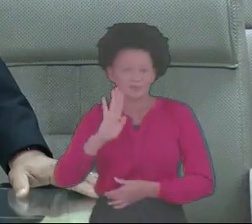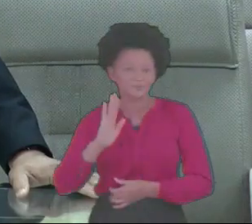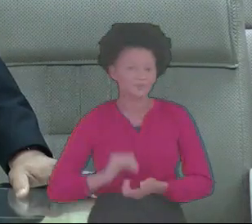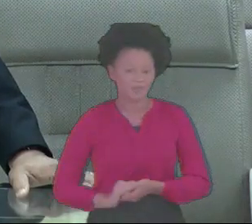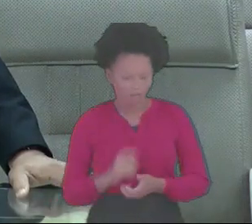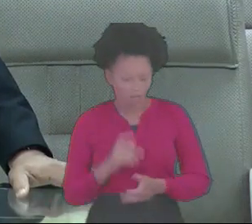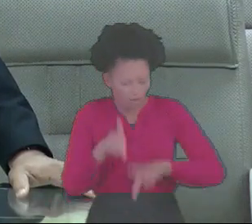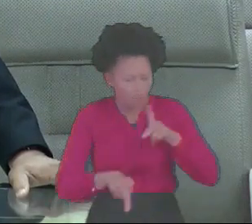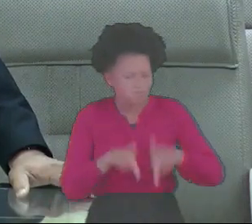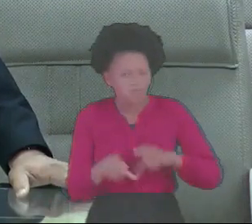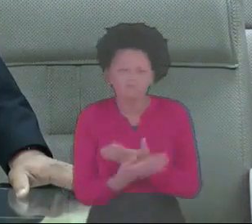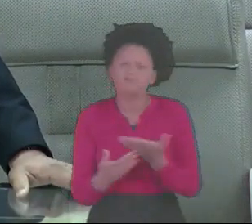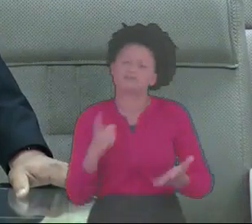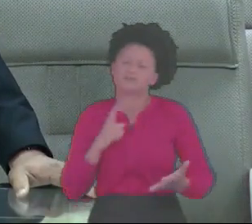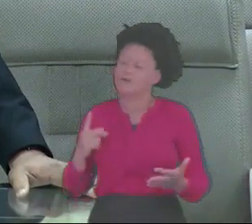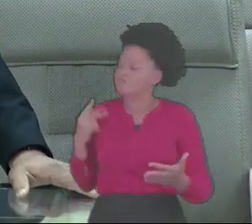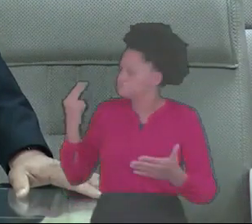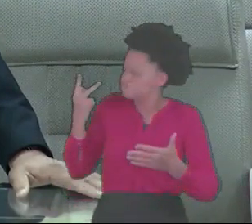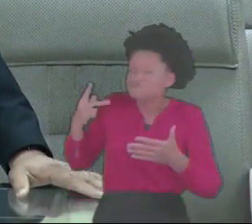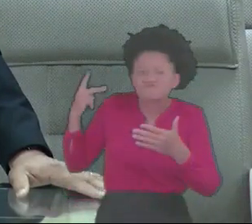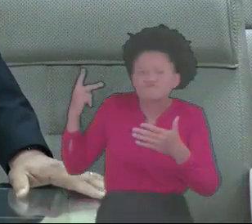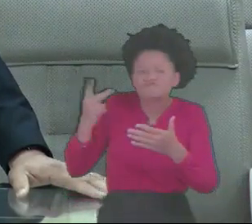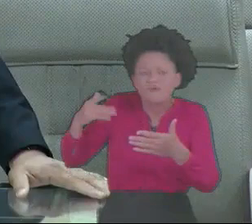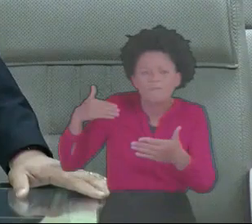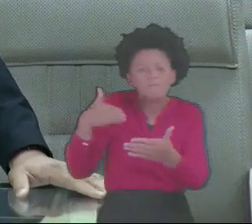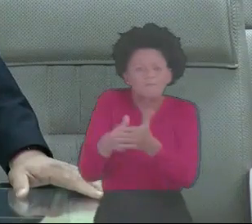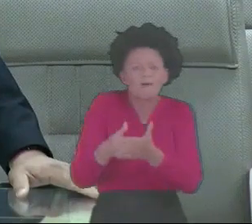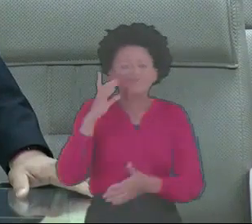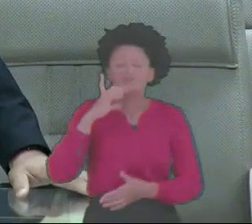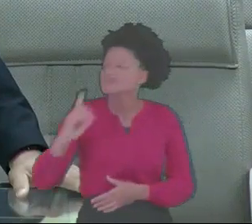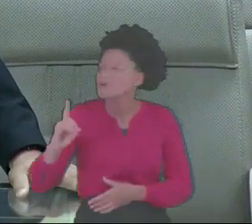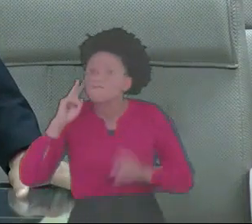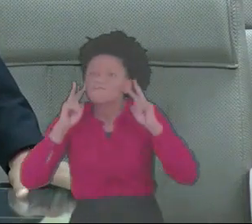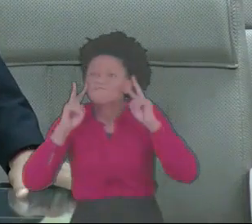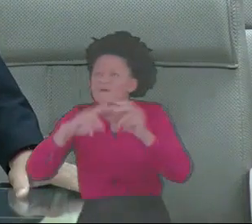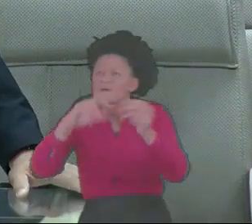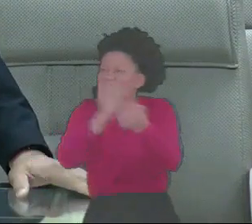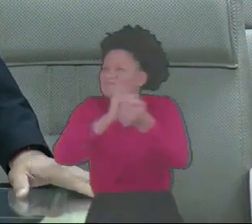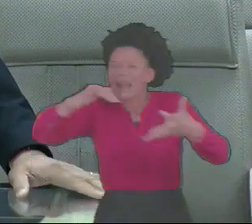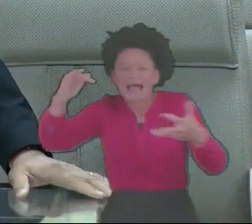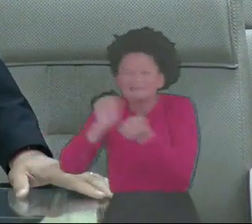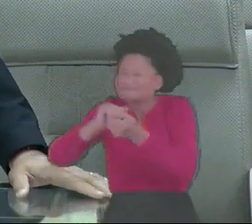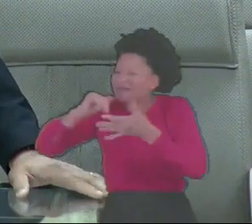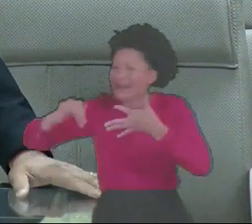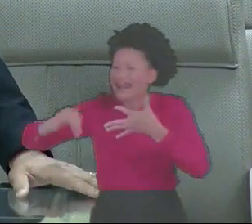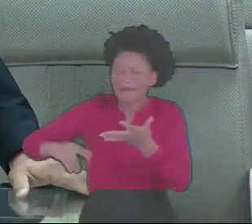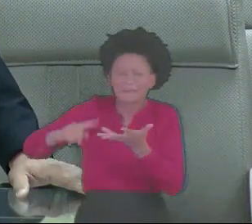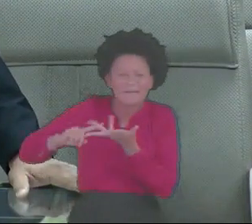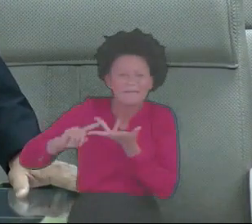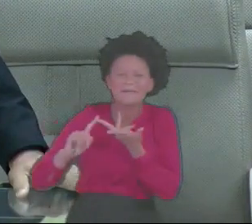é um povo que tem uma história de Deus na vida um povo que viu grandes coisas